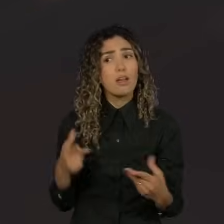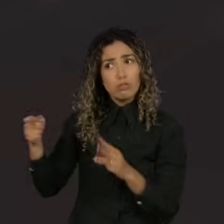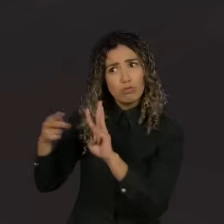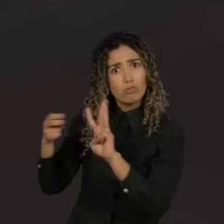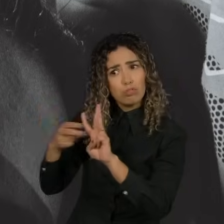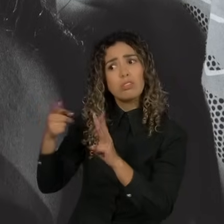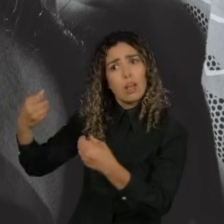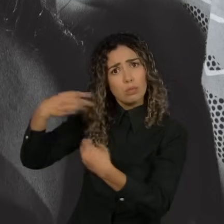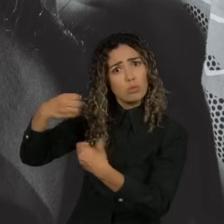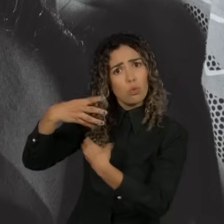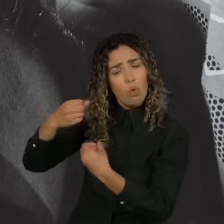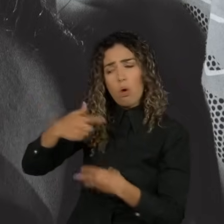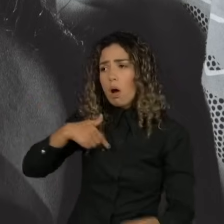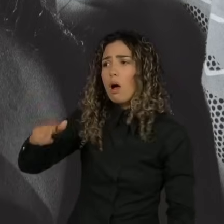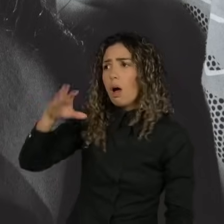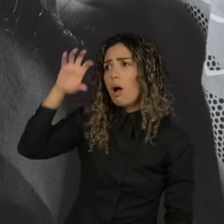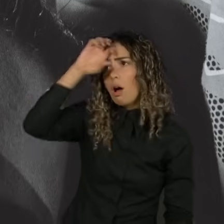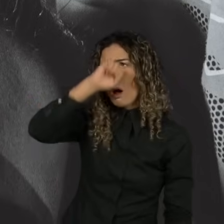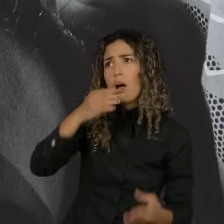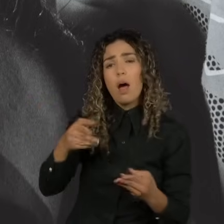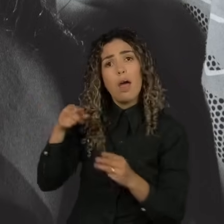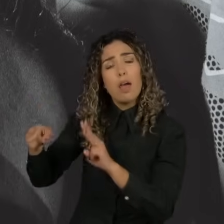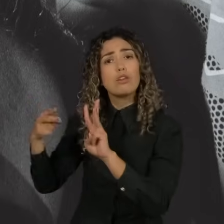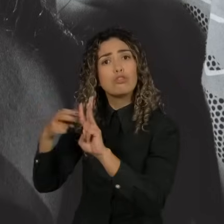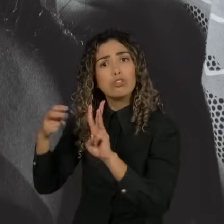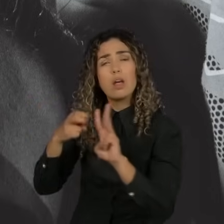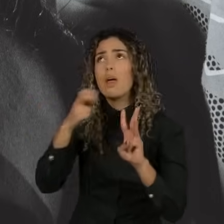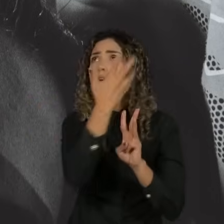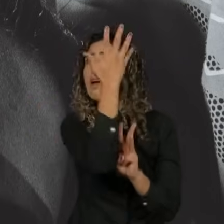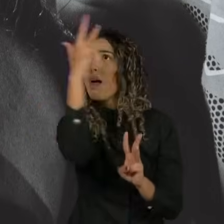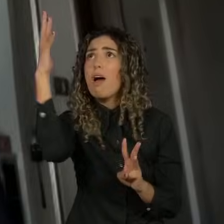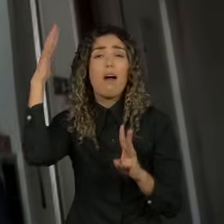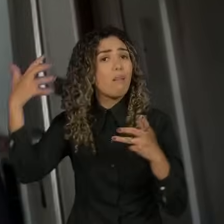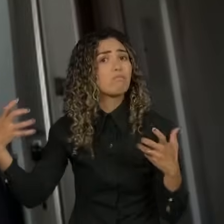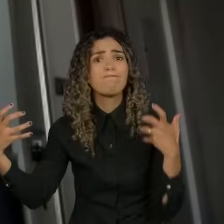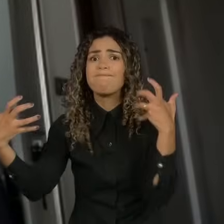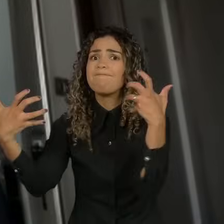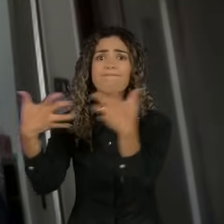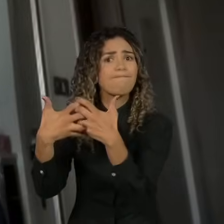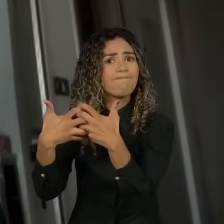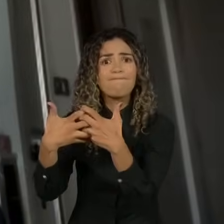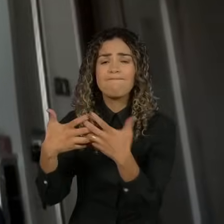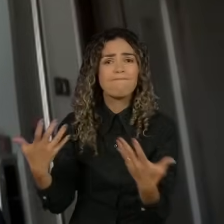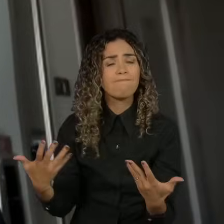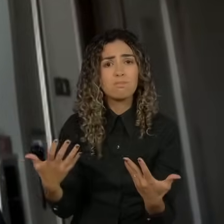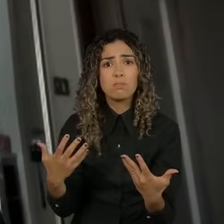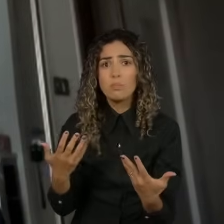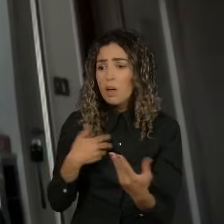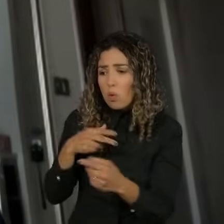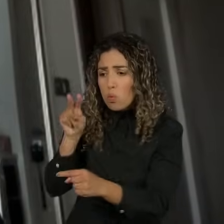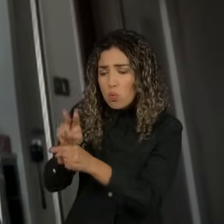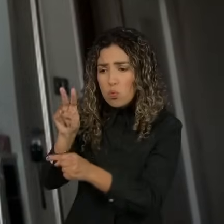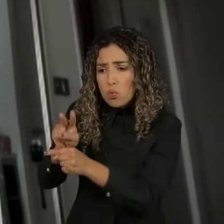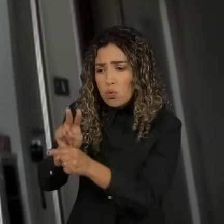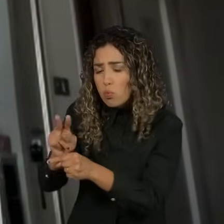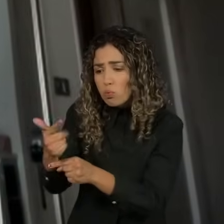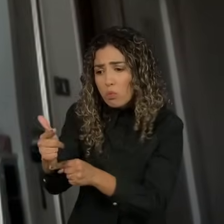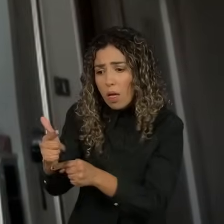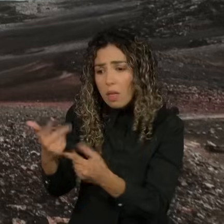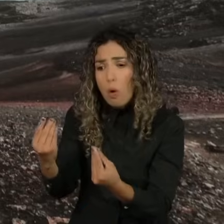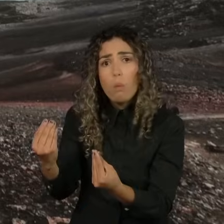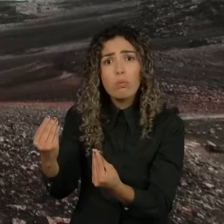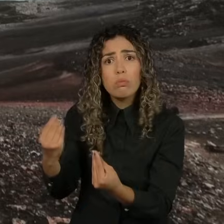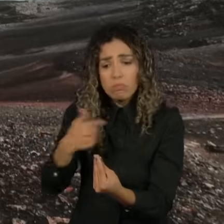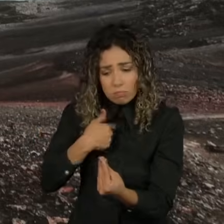isso, porque eles são natureza pura e eles se veem como parte da natureza. Então, como não cuidar daquilo que nos mantém vivos,